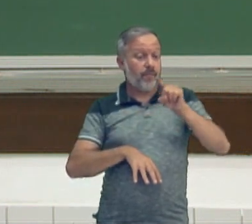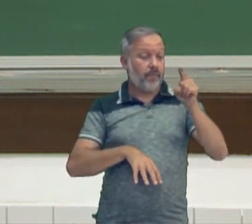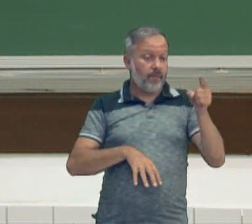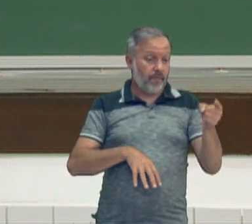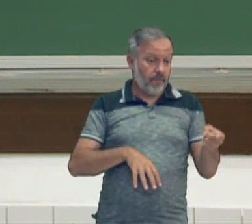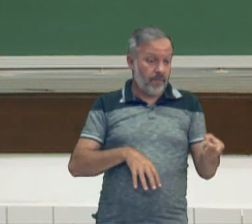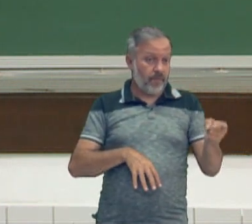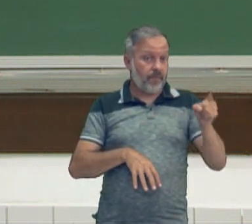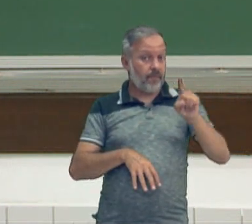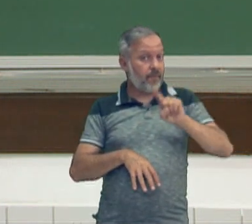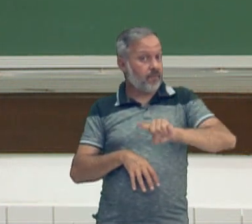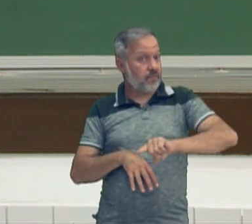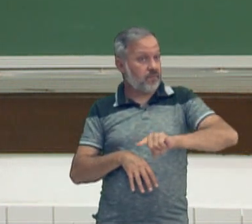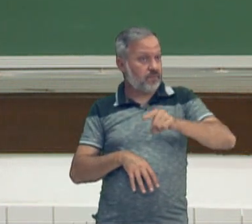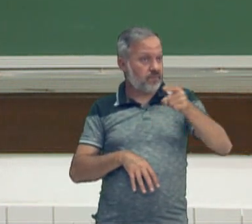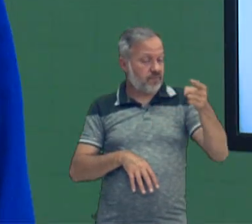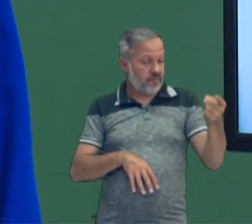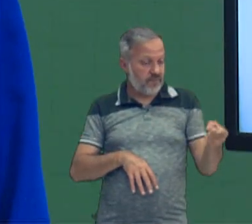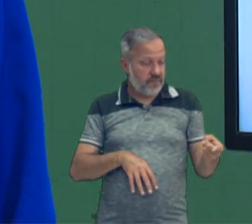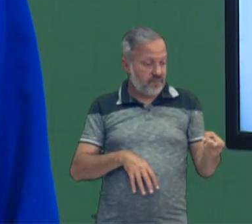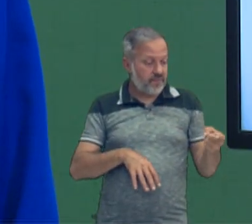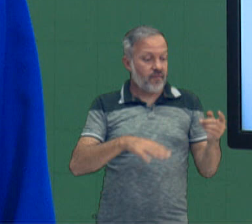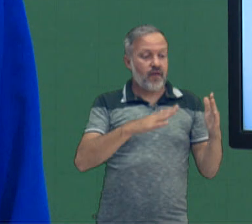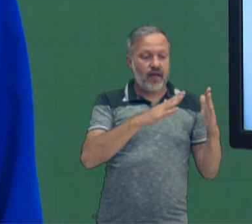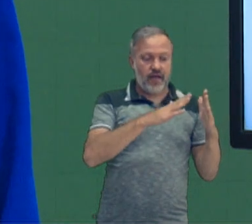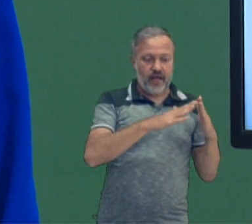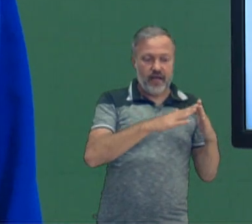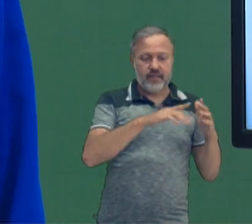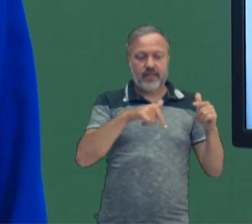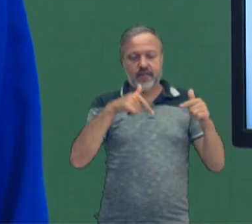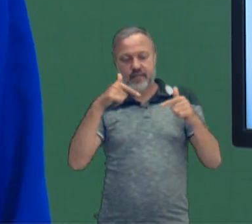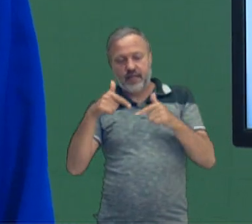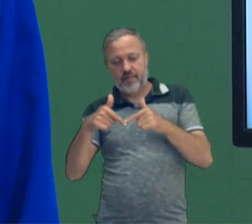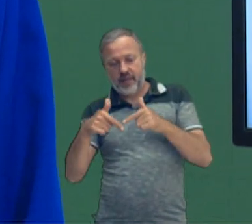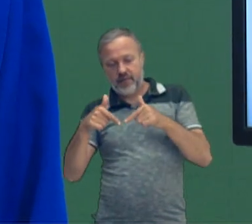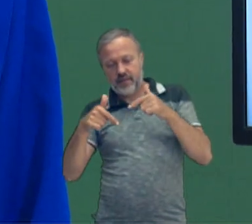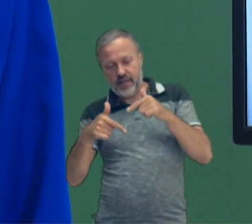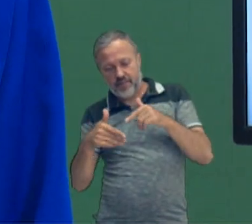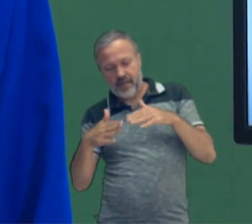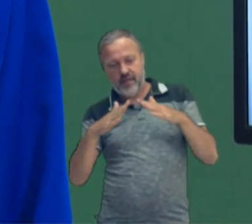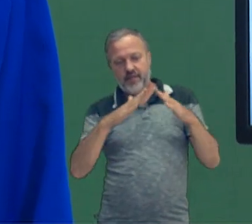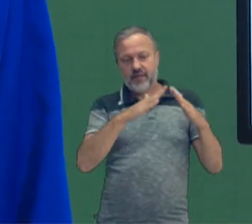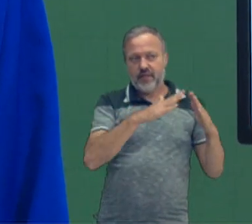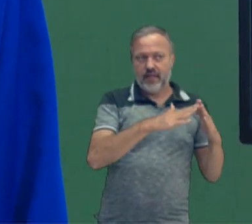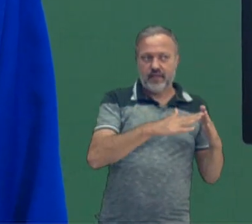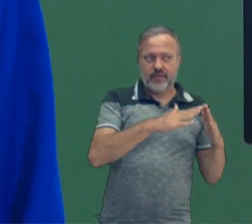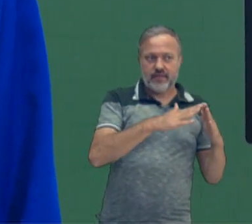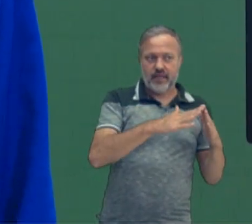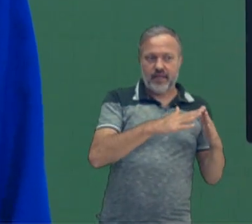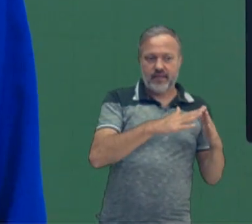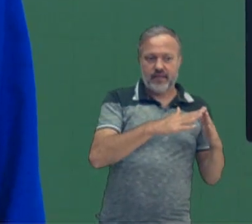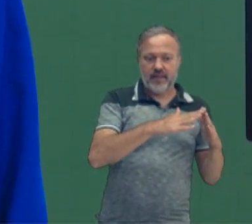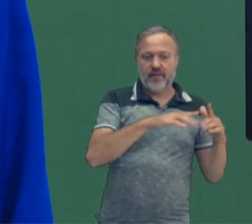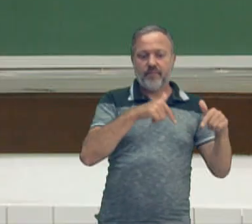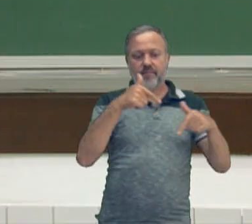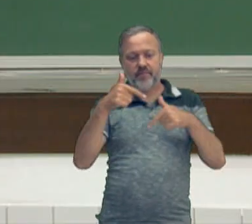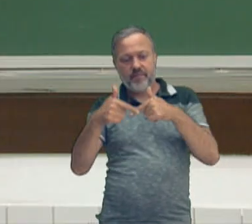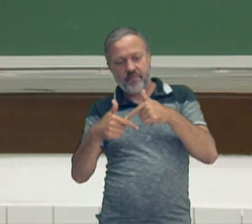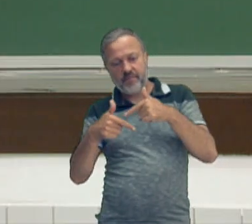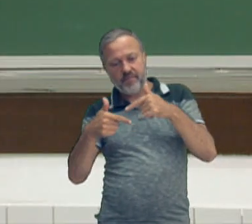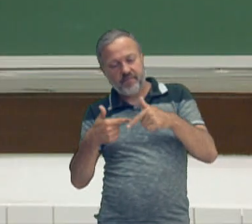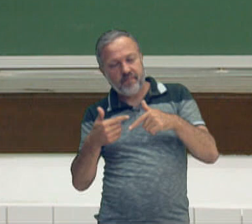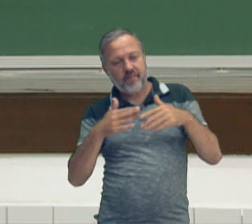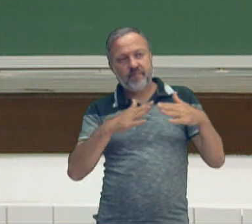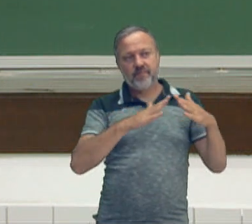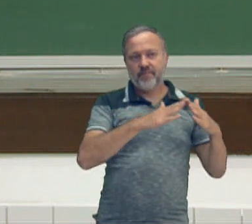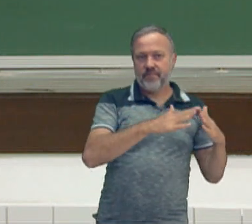de forma de pêndulo, horas, principalmente, né, durante o dia eu trabalho num lugar, depois à noite eu volto para aquele